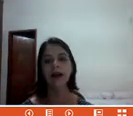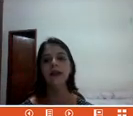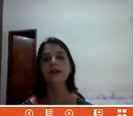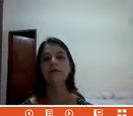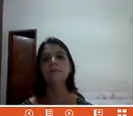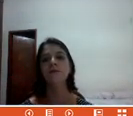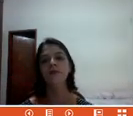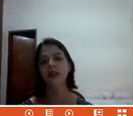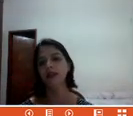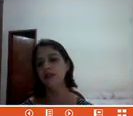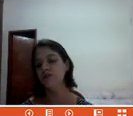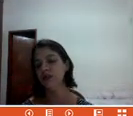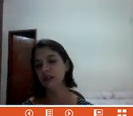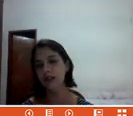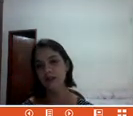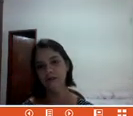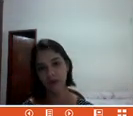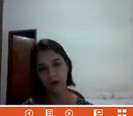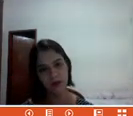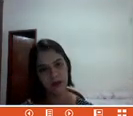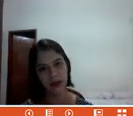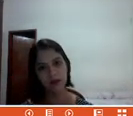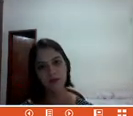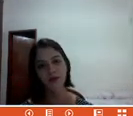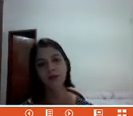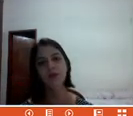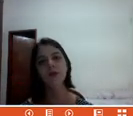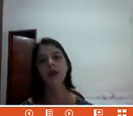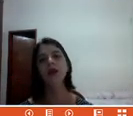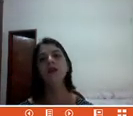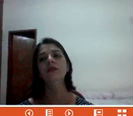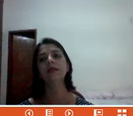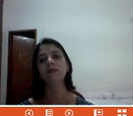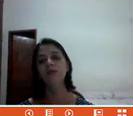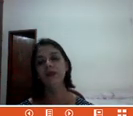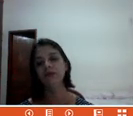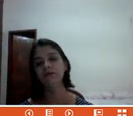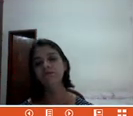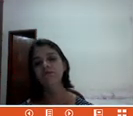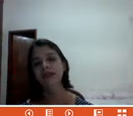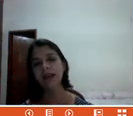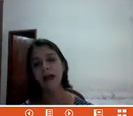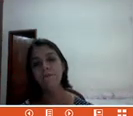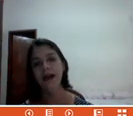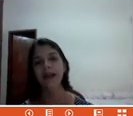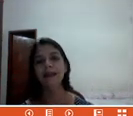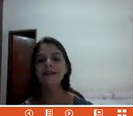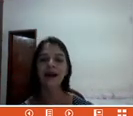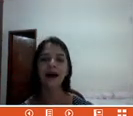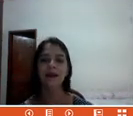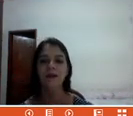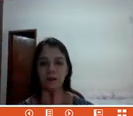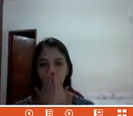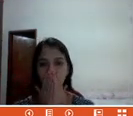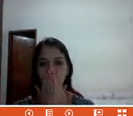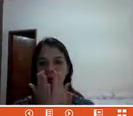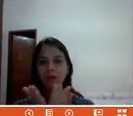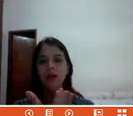dos sinais. Desejo a vocês todo o sucesso do mundo, que vocês possam estar bem,